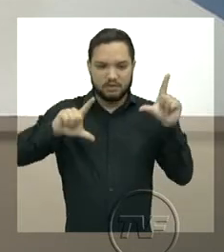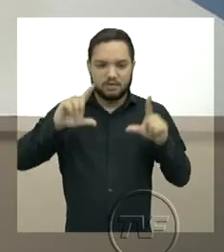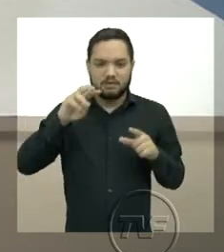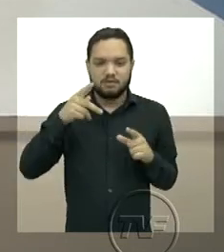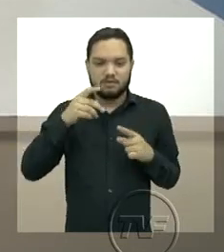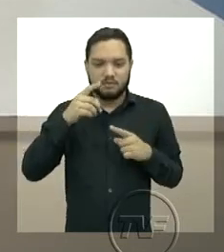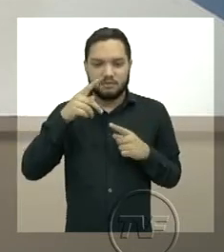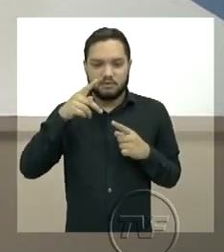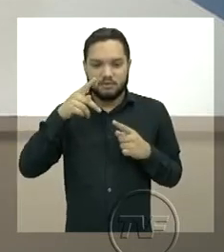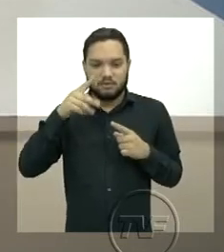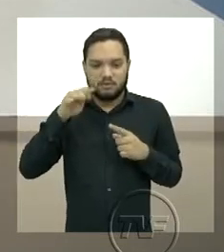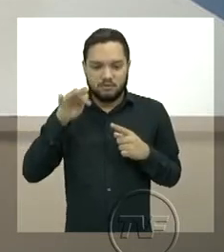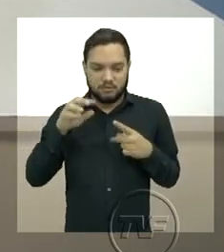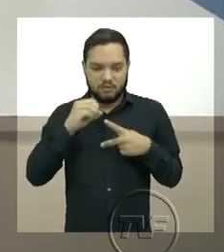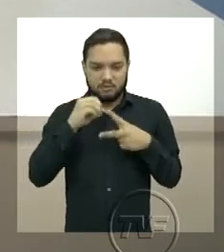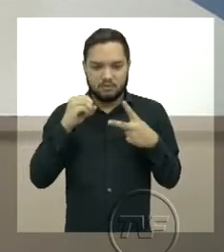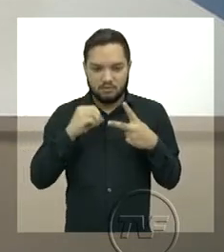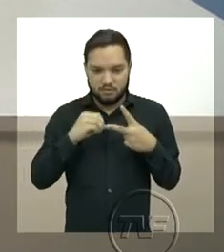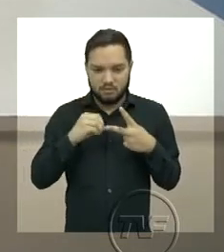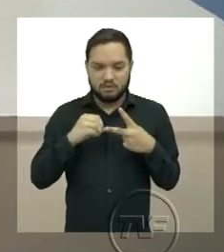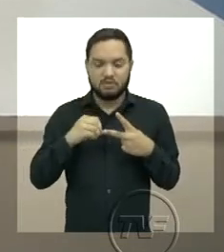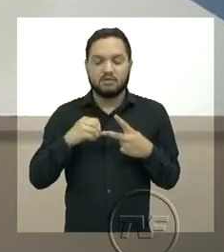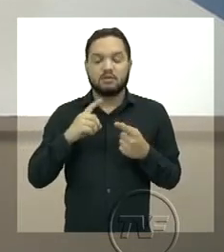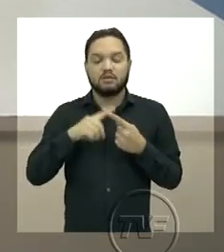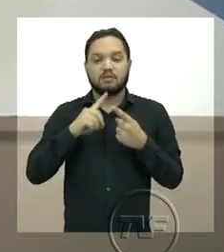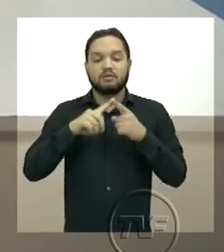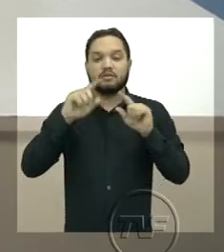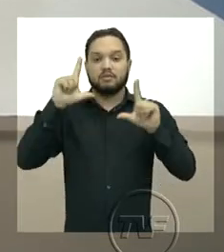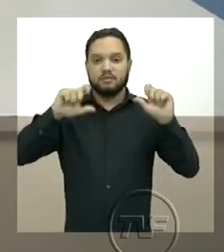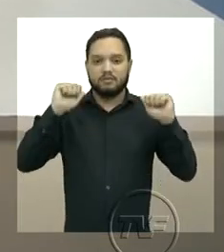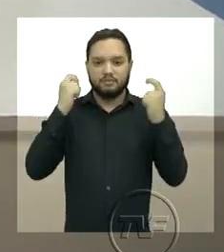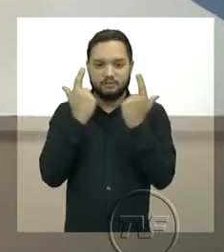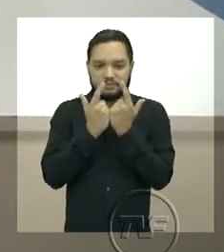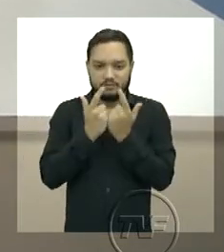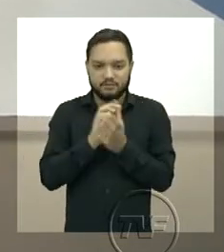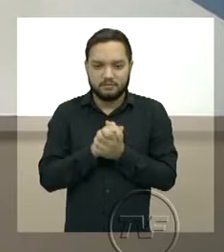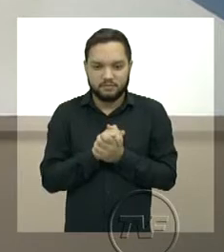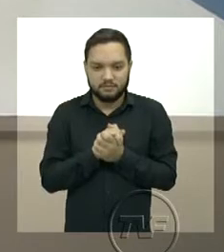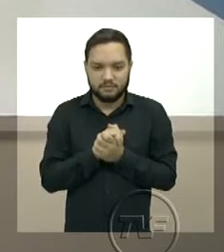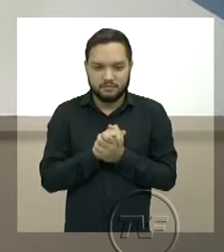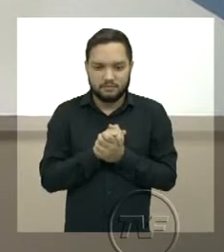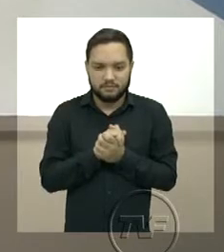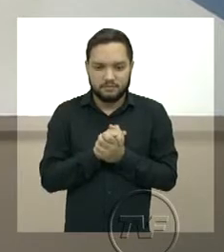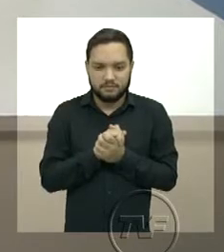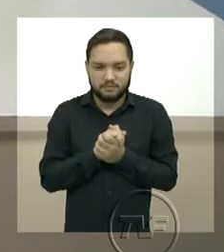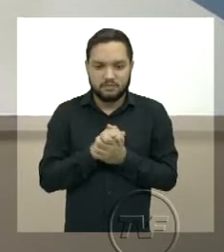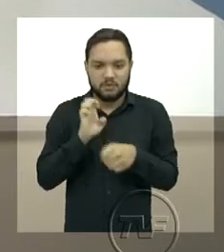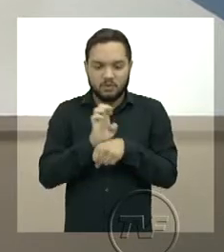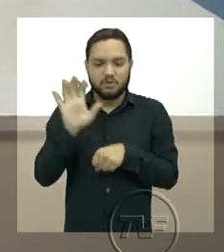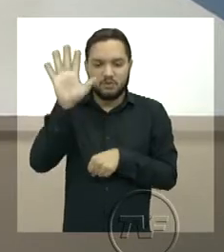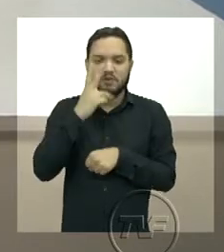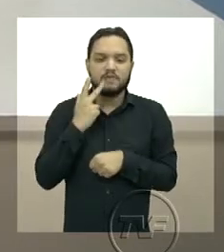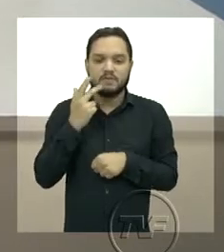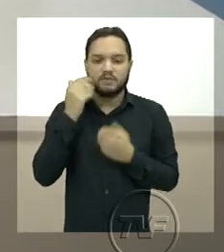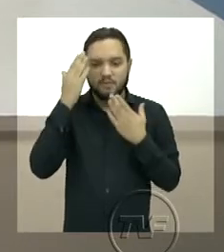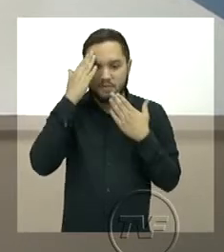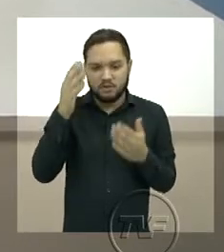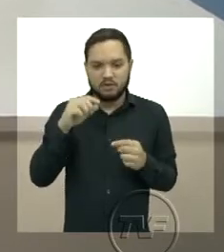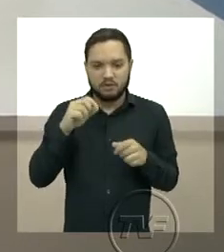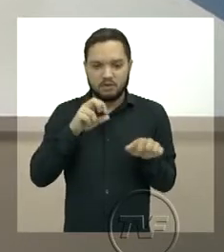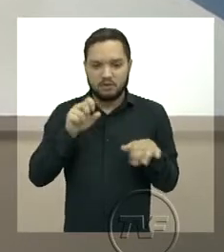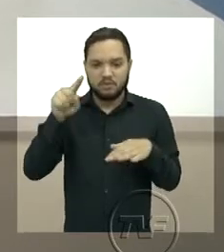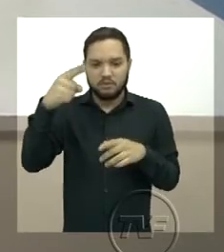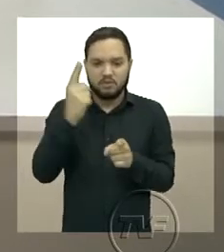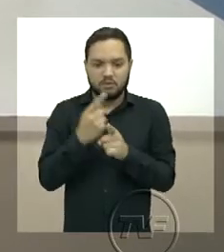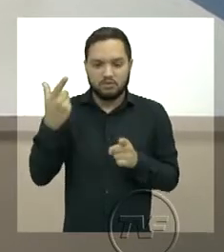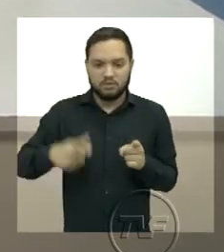telespectadora, pela honrosa audiência na TV Fortaleza e também na TV Assembleia para todo o estado do Ceará. Obrigado e até o nosso próximo encontro